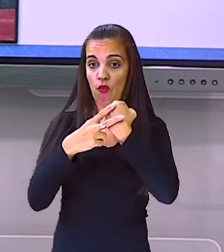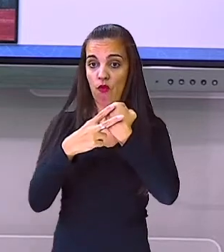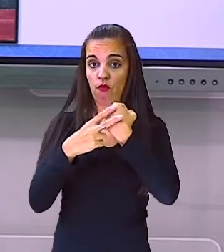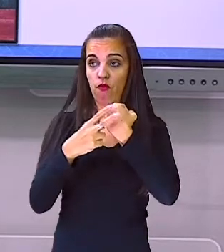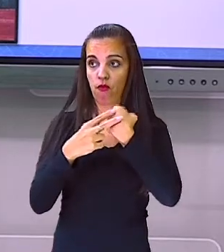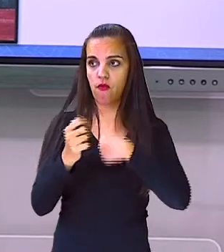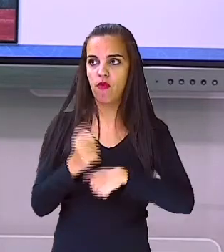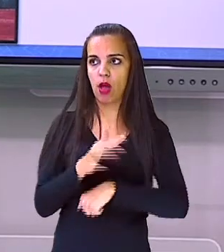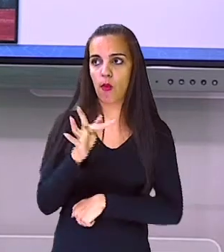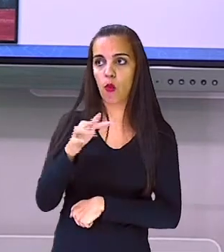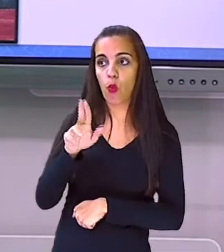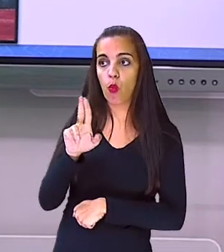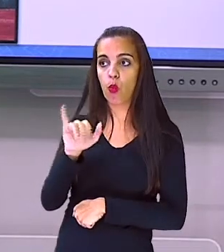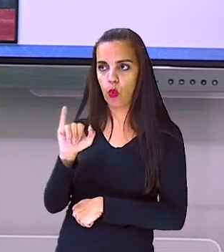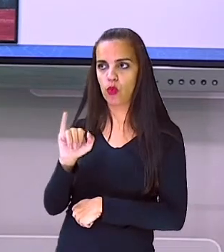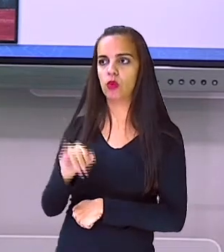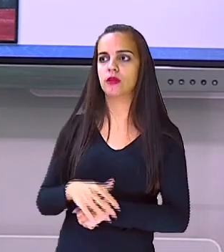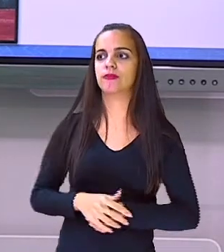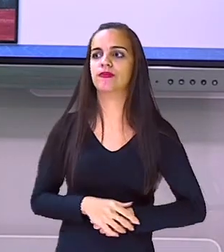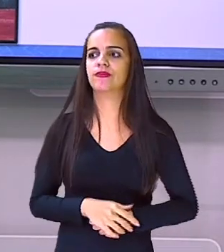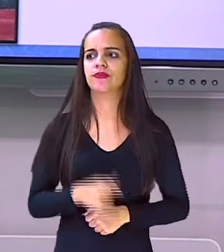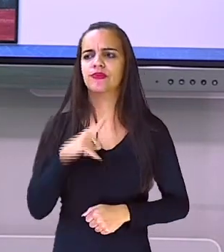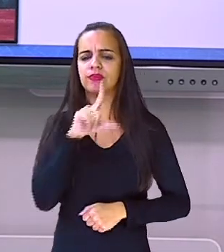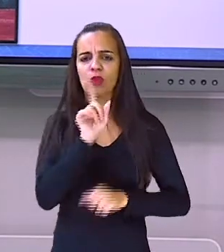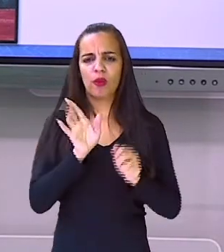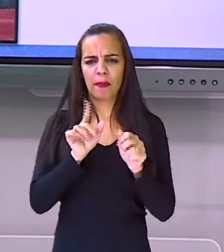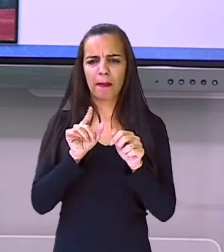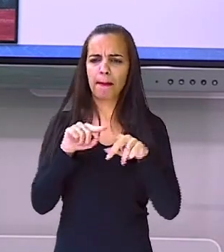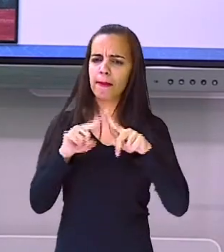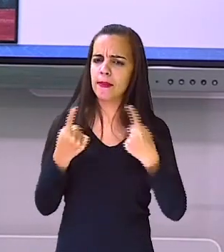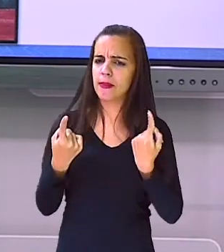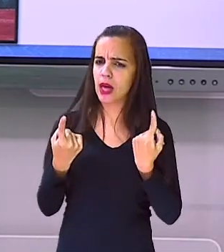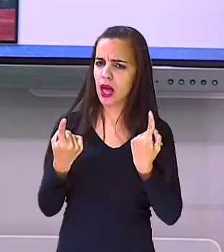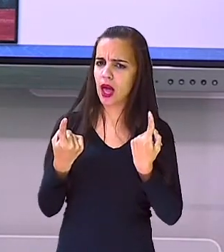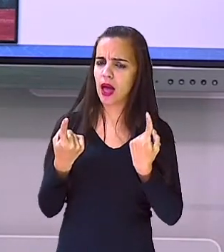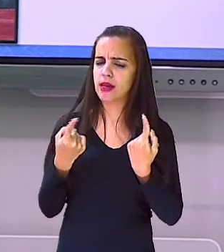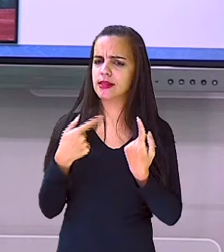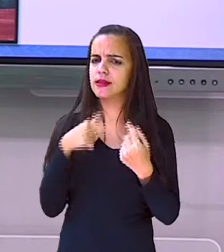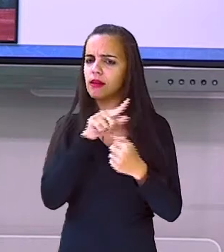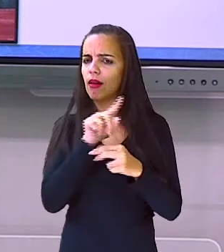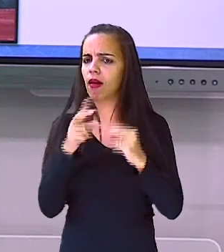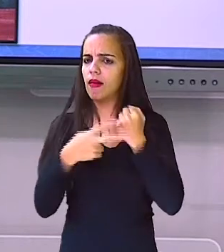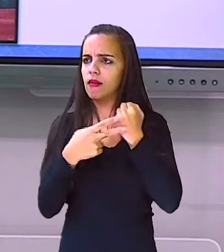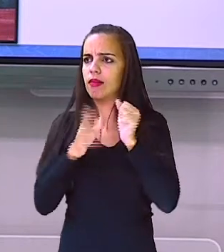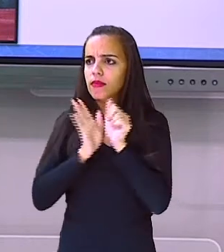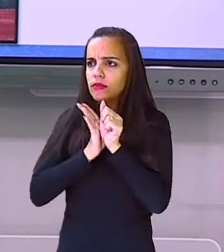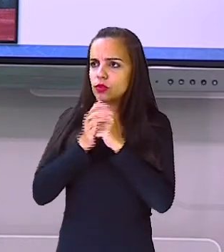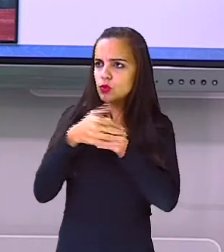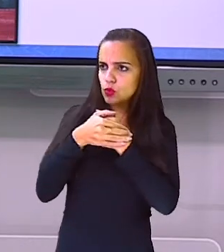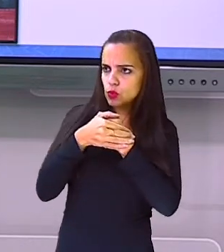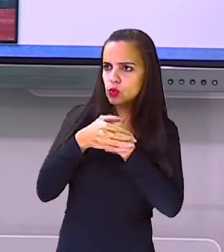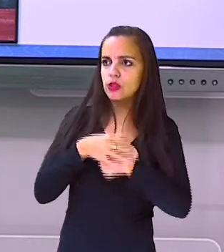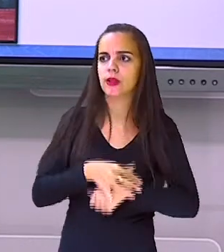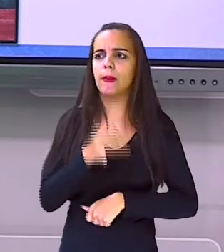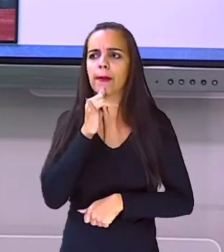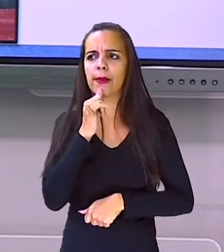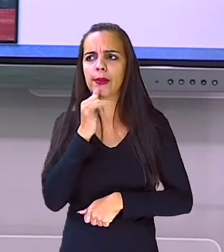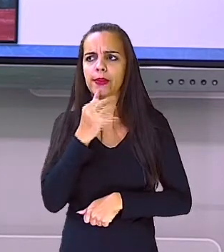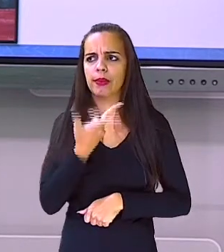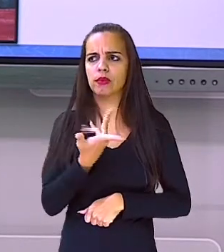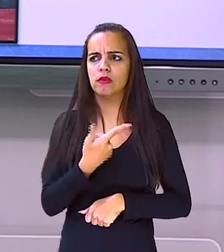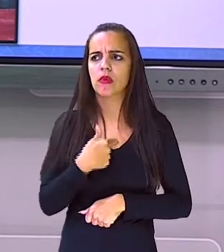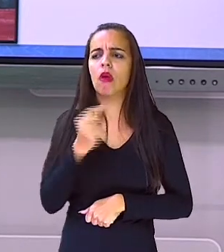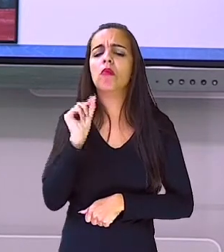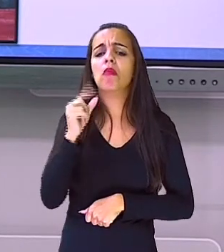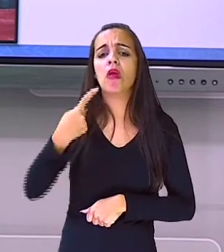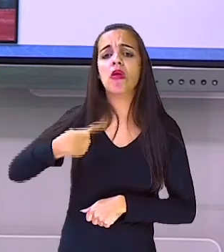ok? E ele está, então, escondido no verbo. Por exemplo, na frase, fui atencioso com ela. Quem foi